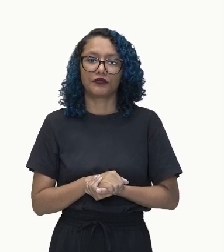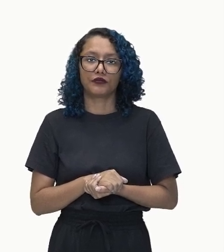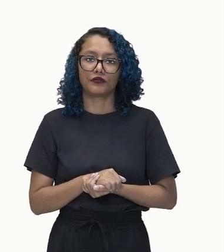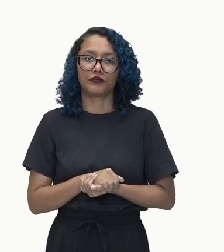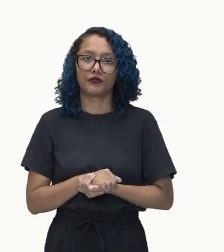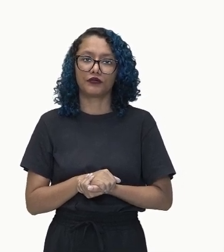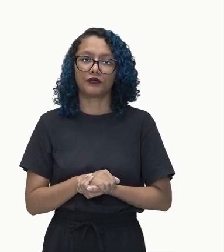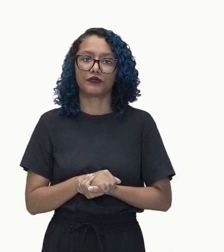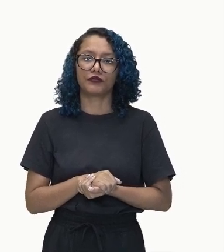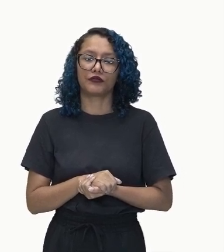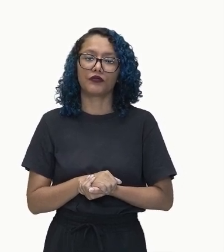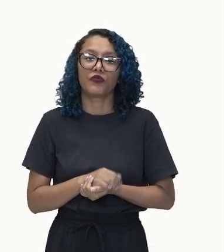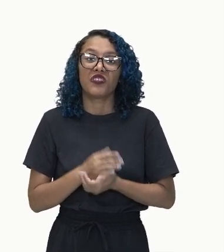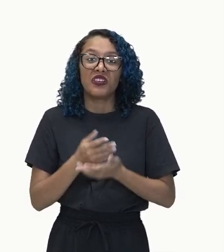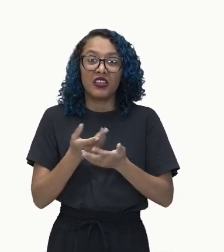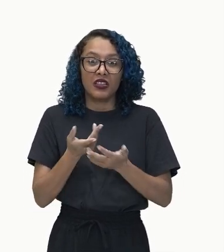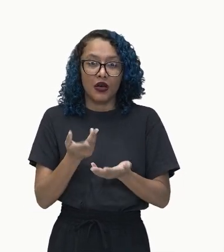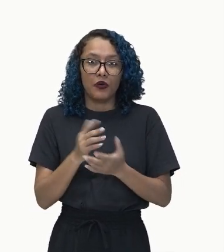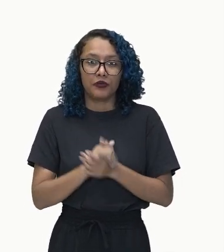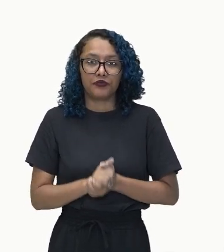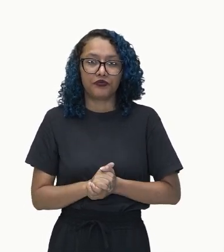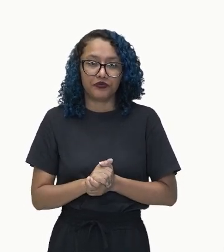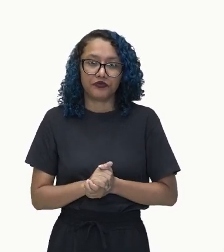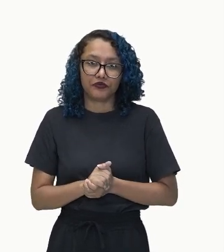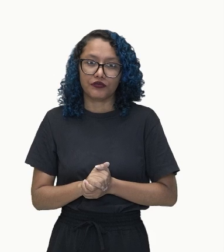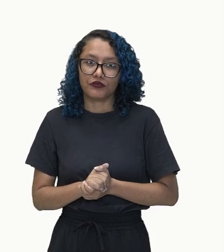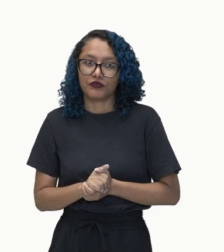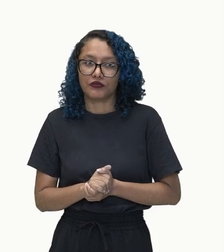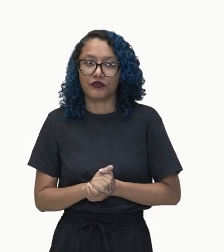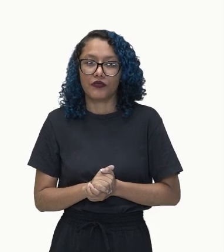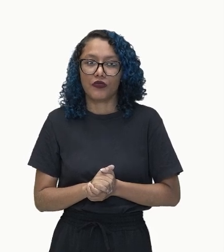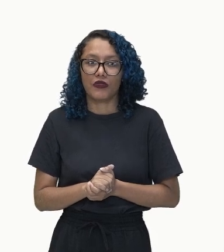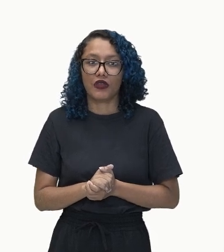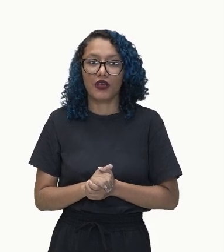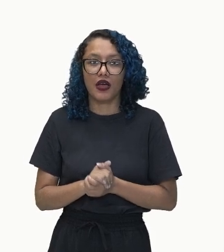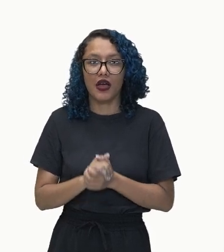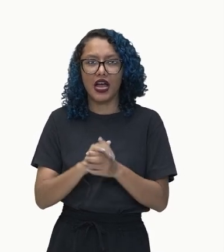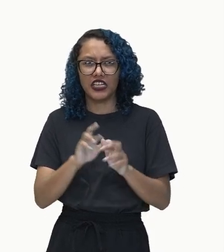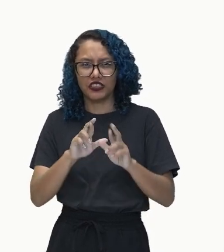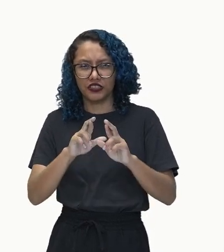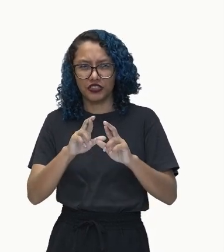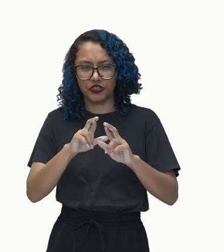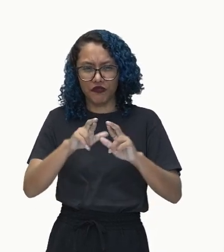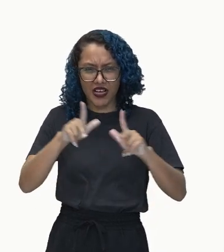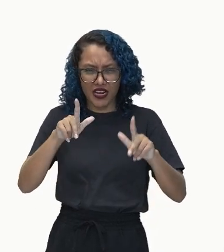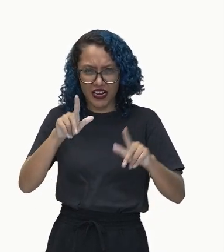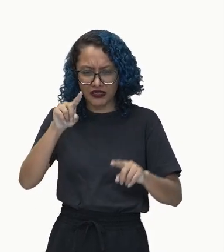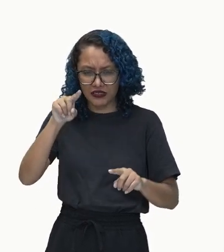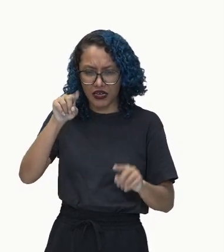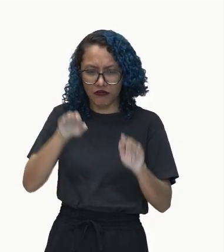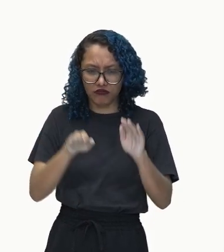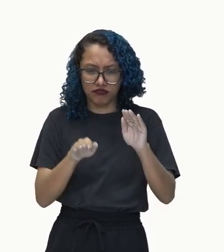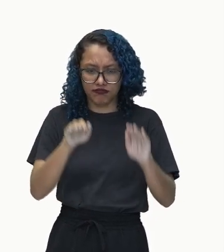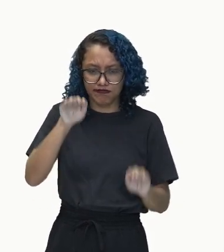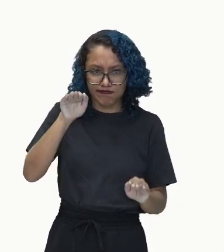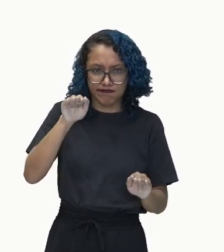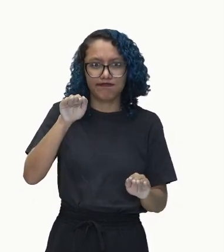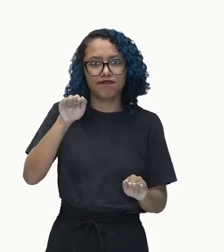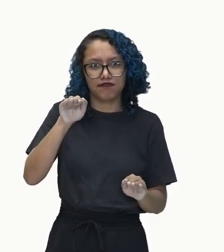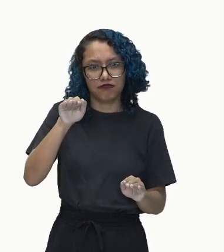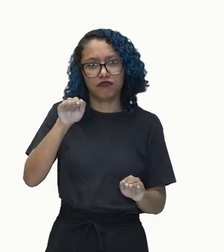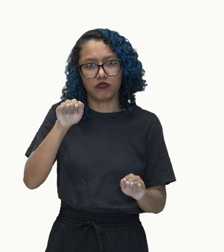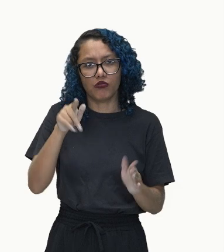só. A grande diferença nos resultados das pesquisas eleitorais causou polêmica. Olha